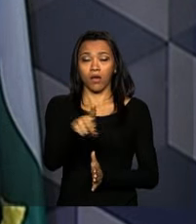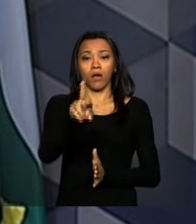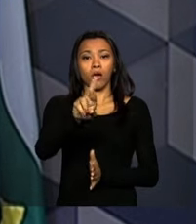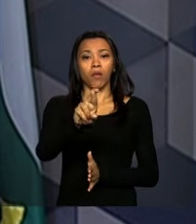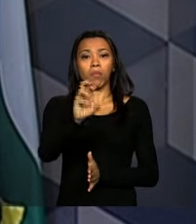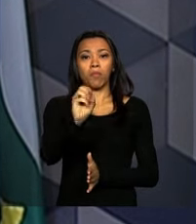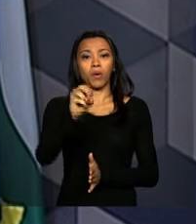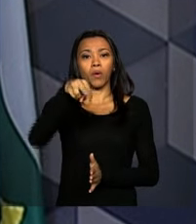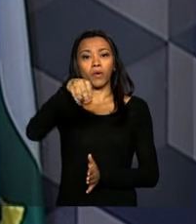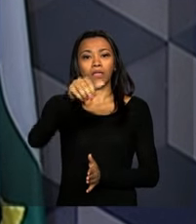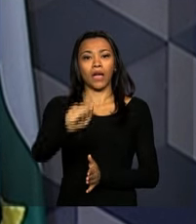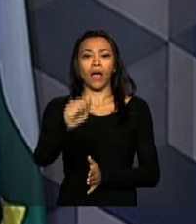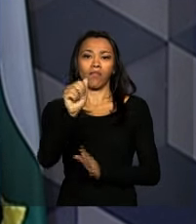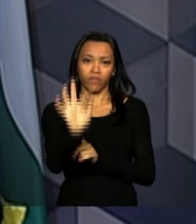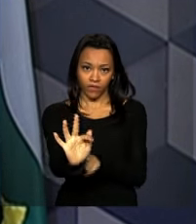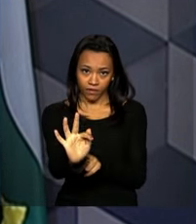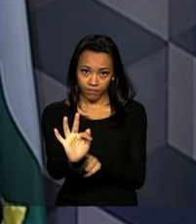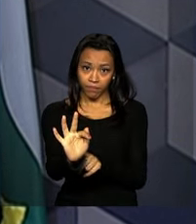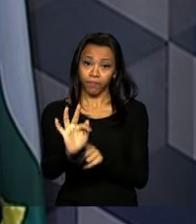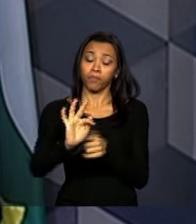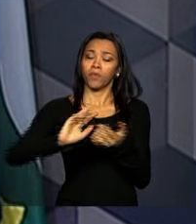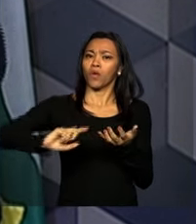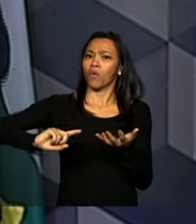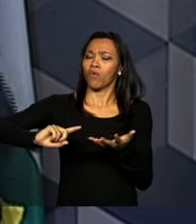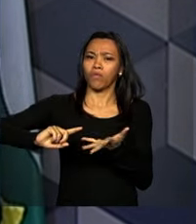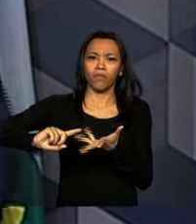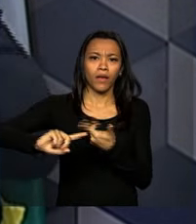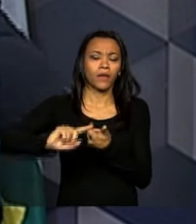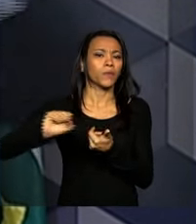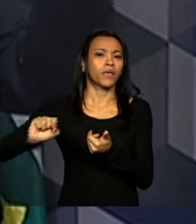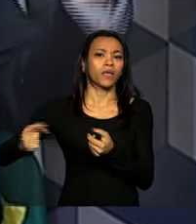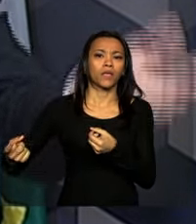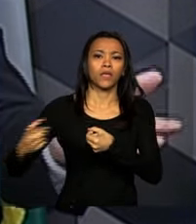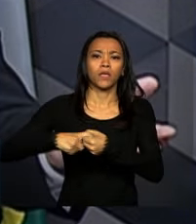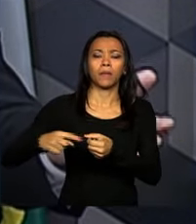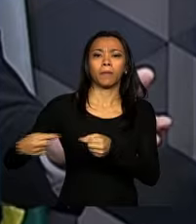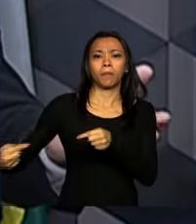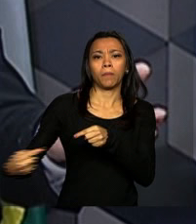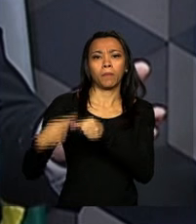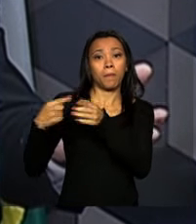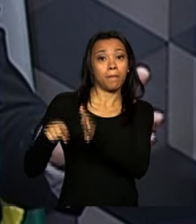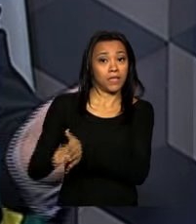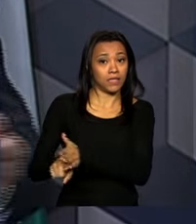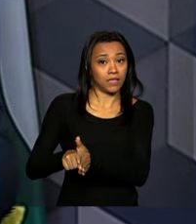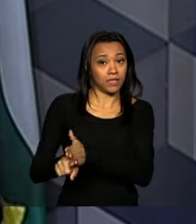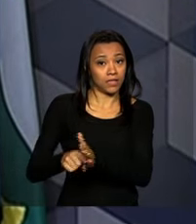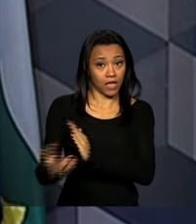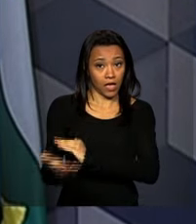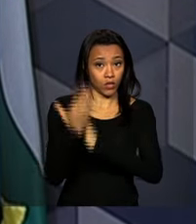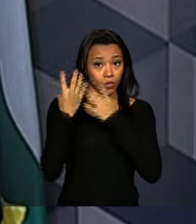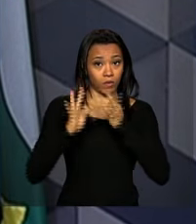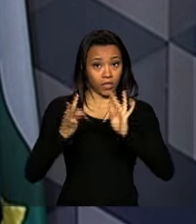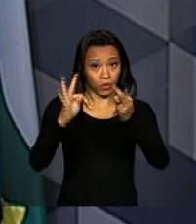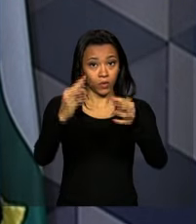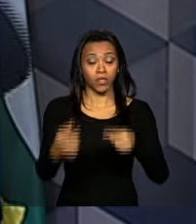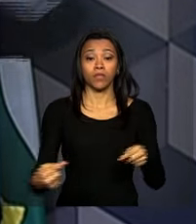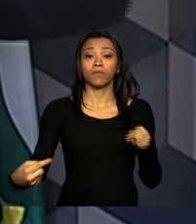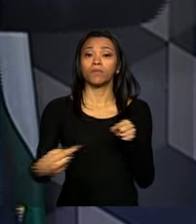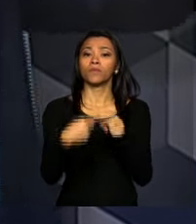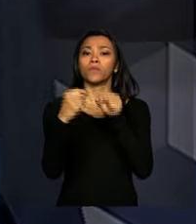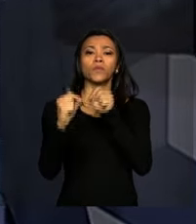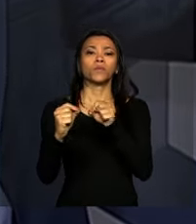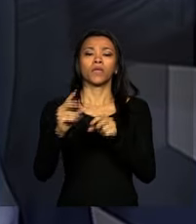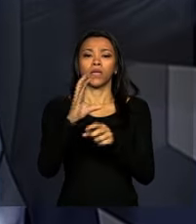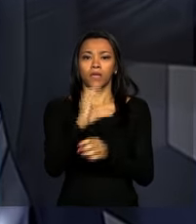essa integração de forças entre a pesquisa que nos dá a tecnologia, com o crédito que leva